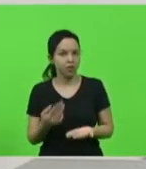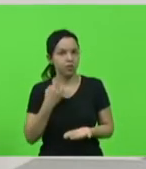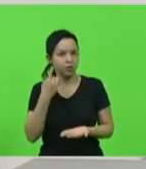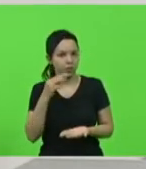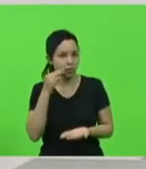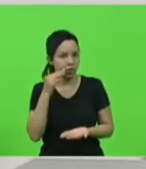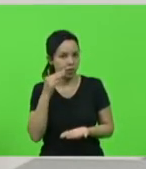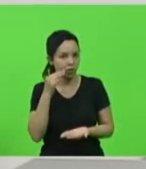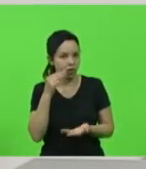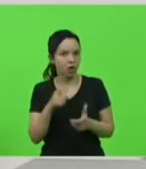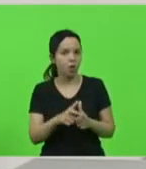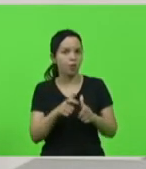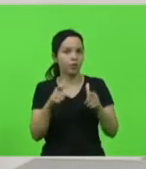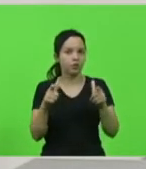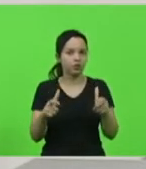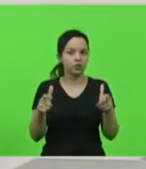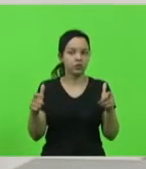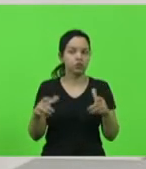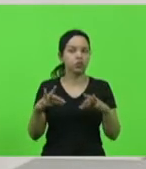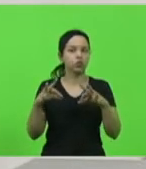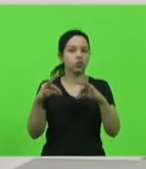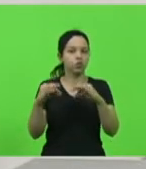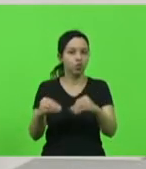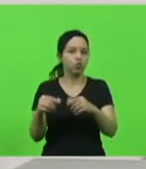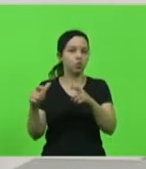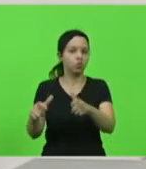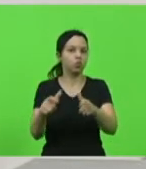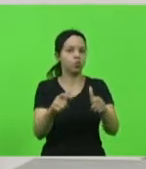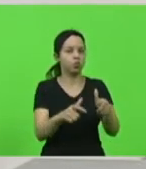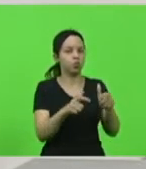aumentamos em todos os lugares as bancadas femininas, né?